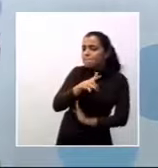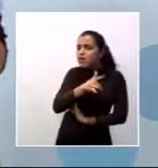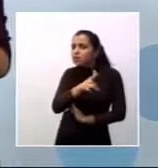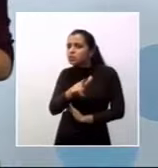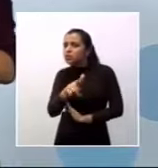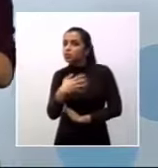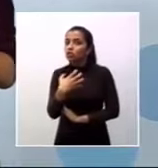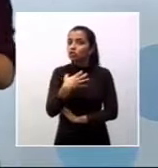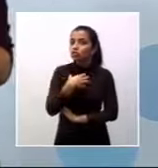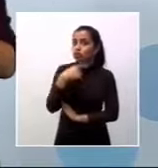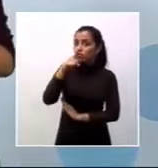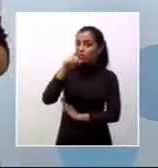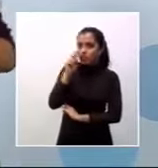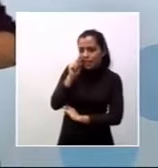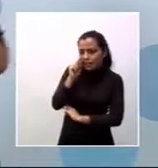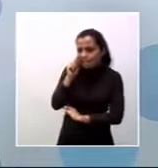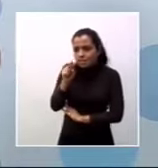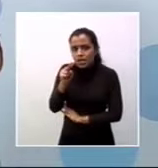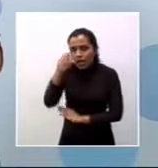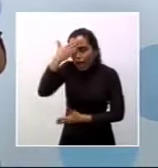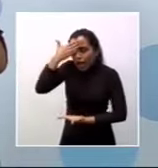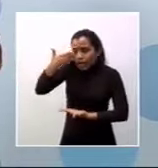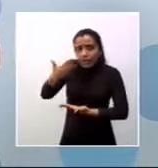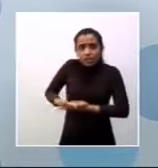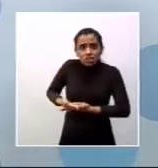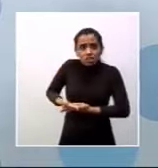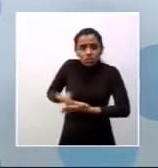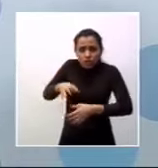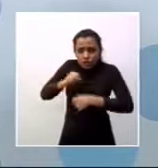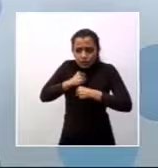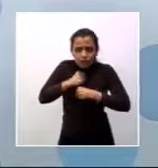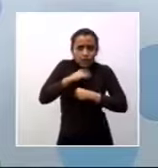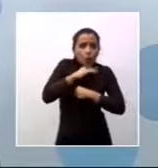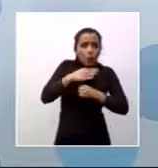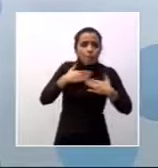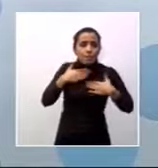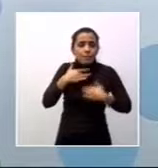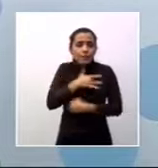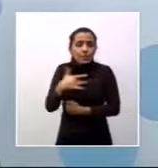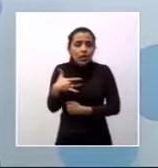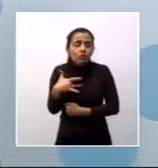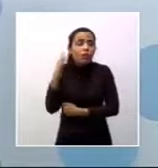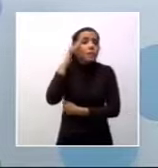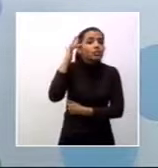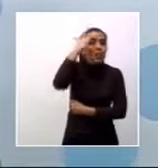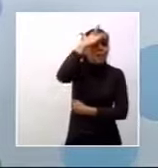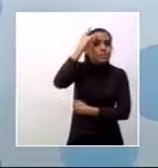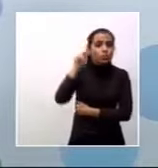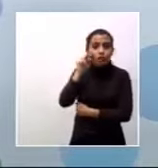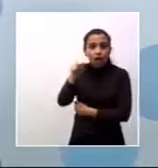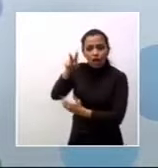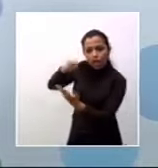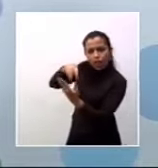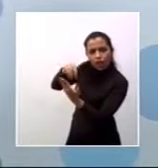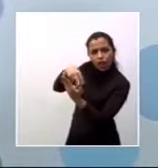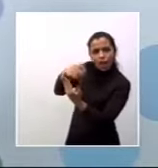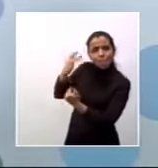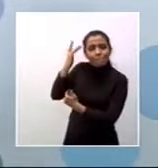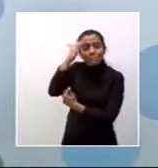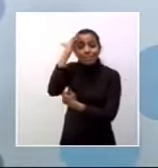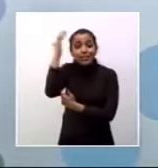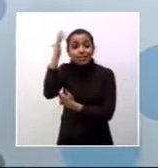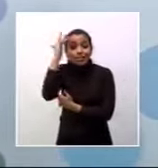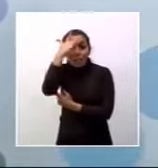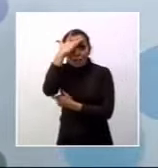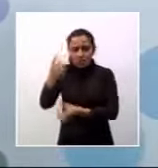então imagina quando as pessoas olham uma notícia dessa e começam a pensar que os seus gatos e cachorros são riscos imagina a quantidade